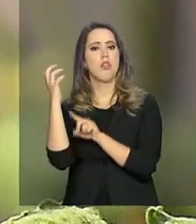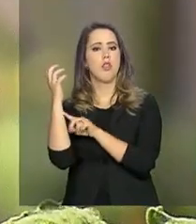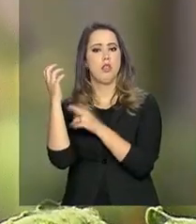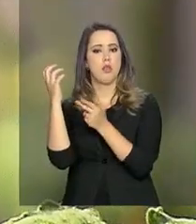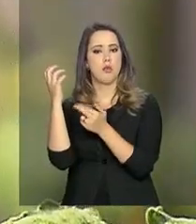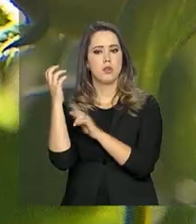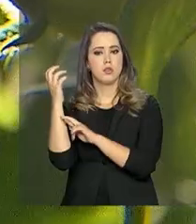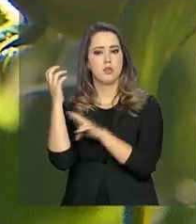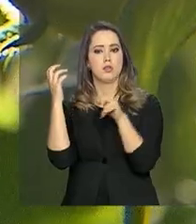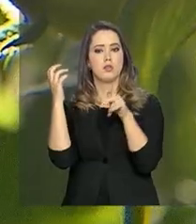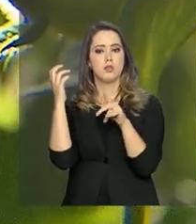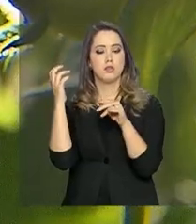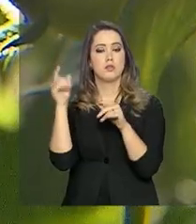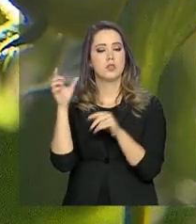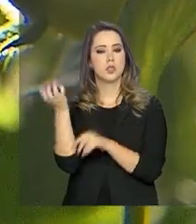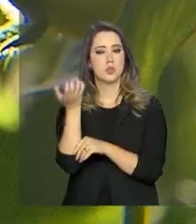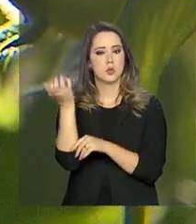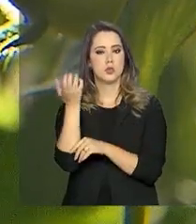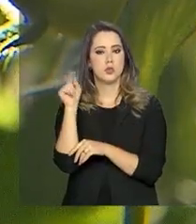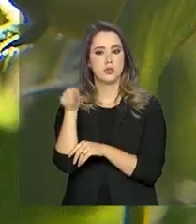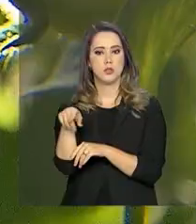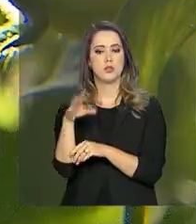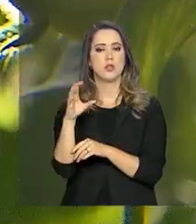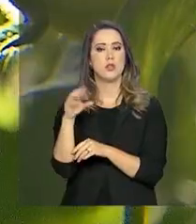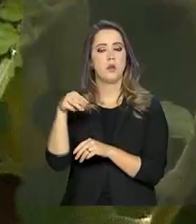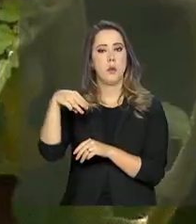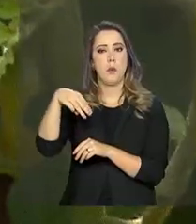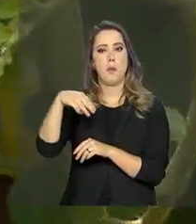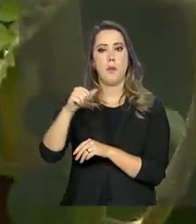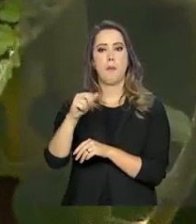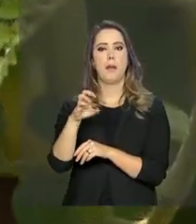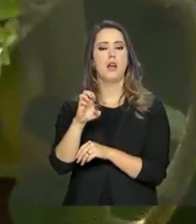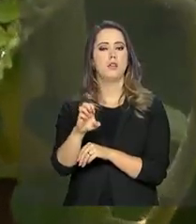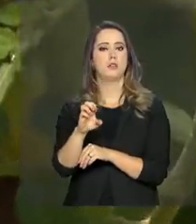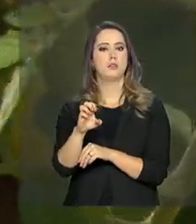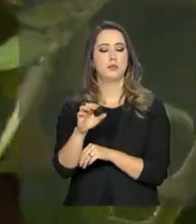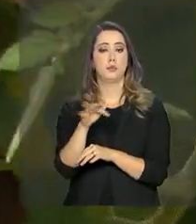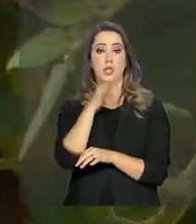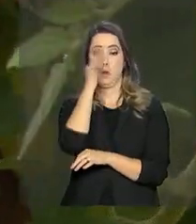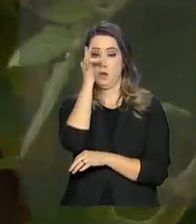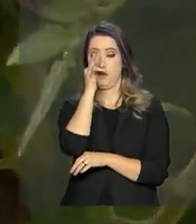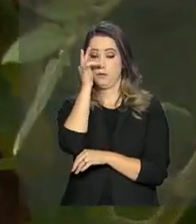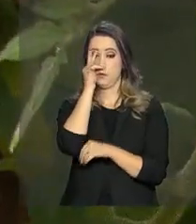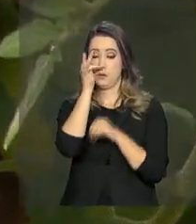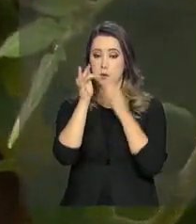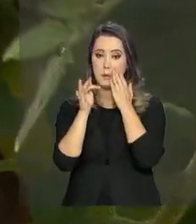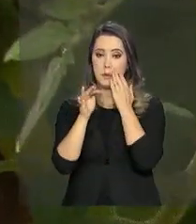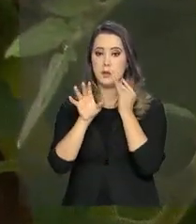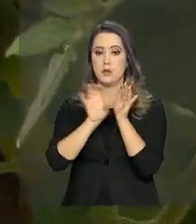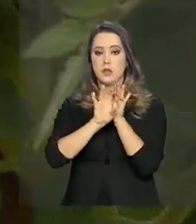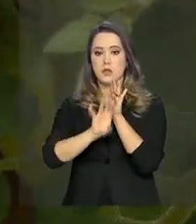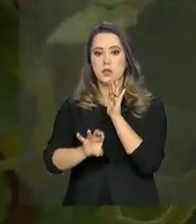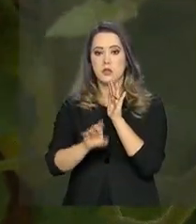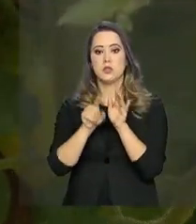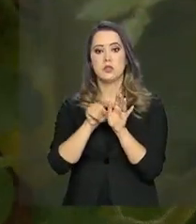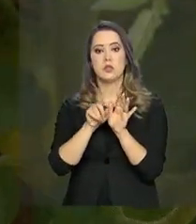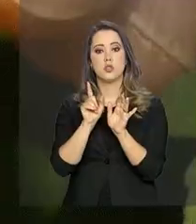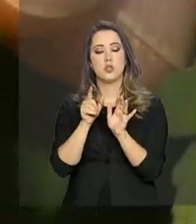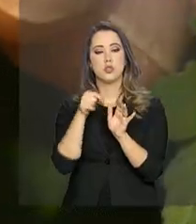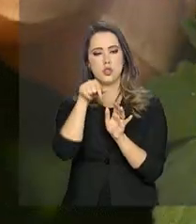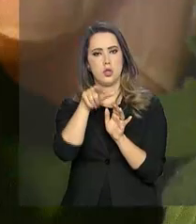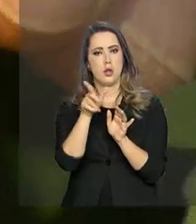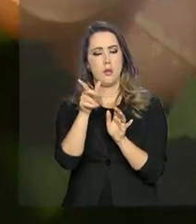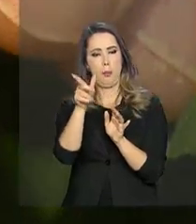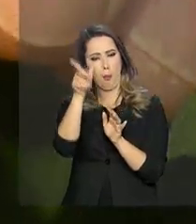distinta do que se quer é chamada de mãe na flor é tirada parte digamos assim masculina